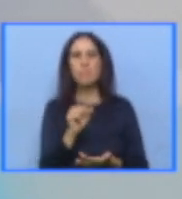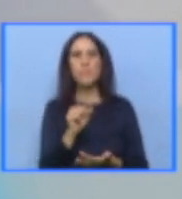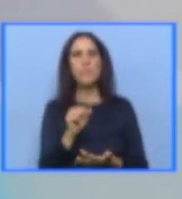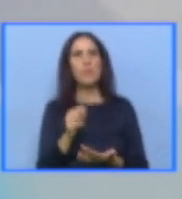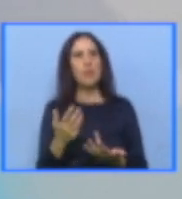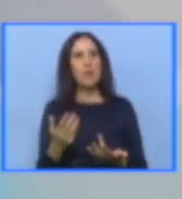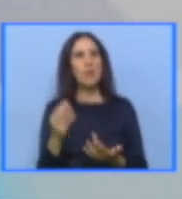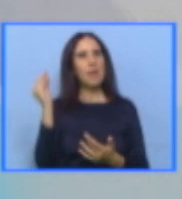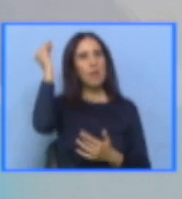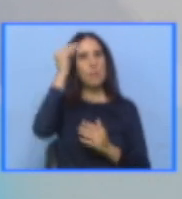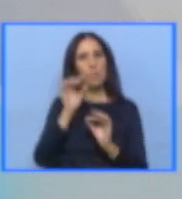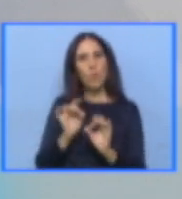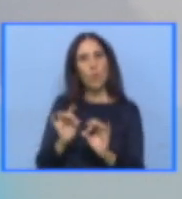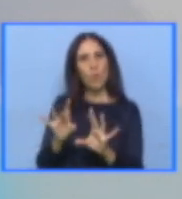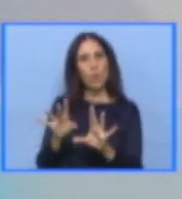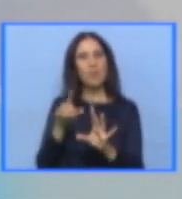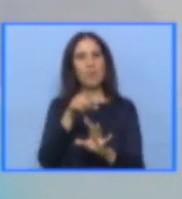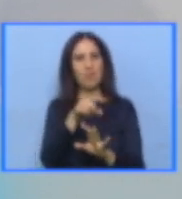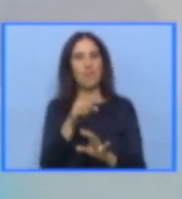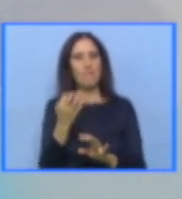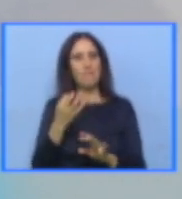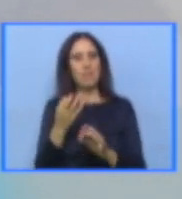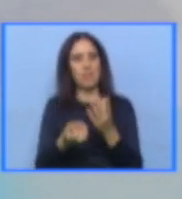contra a República. Ali estava-se a gerar